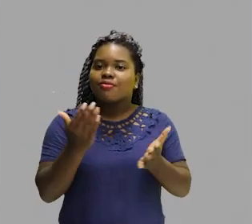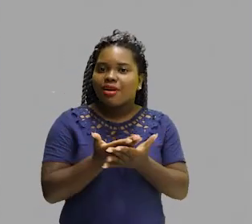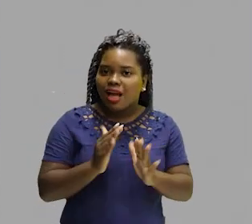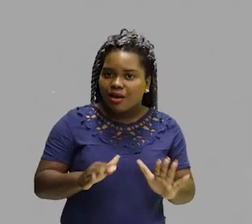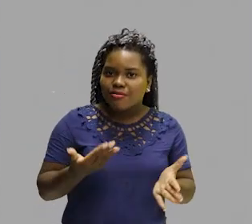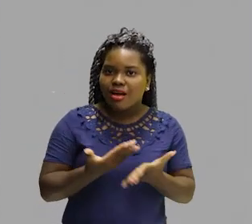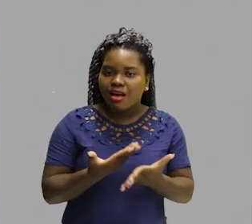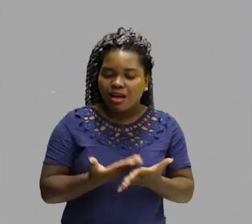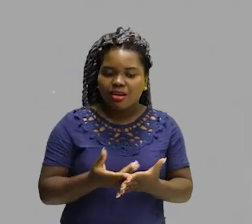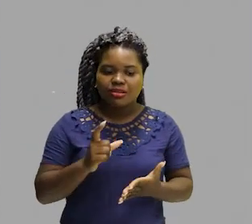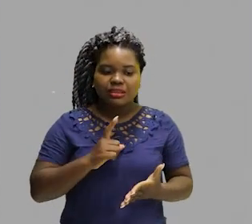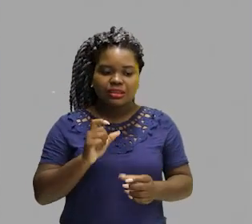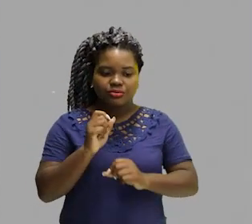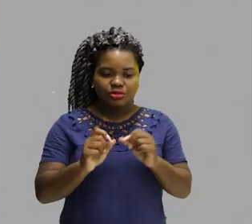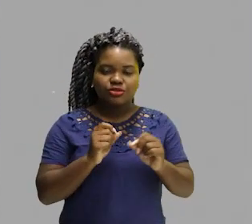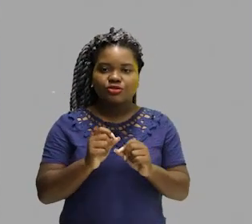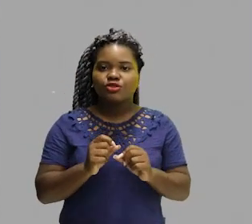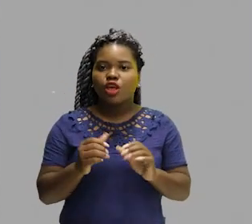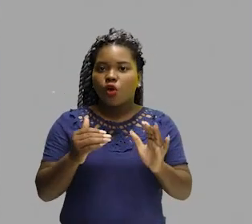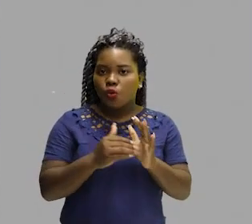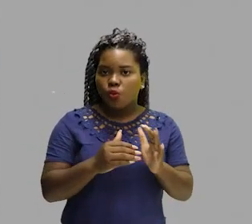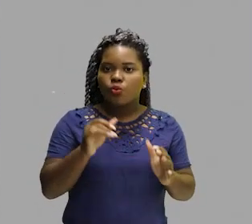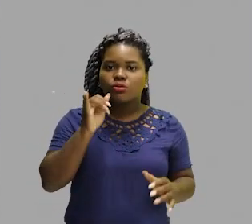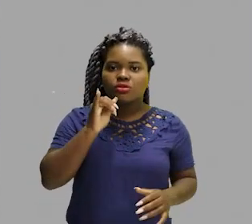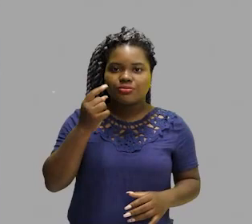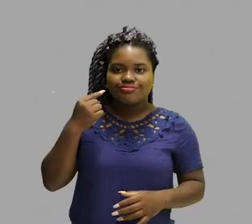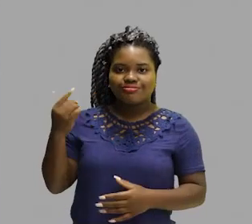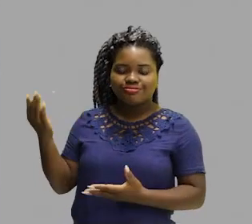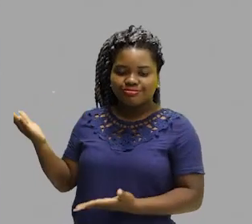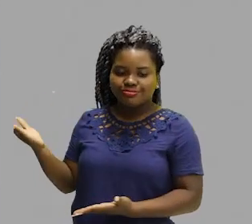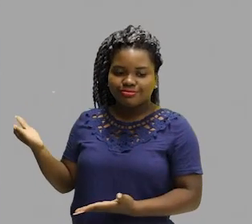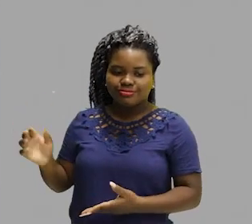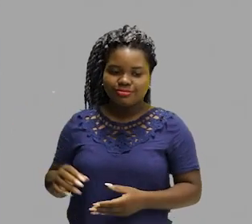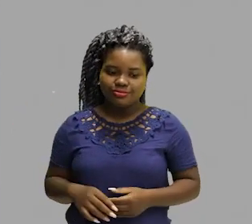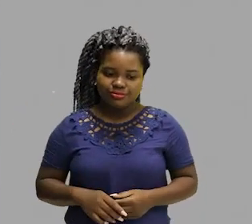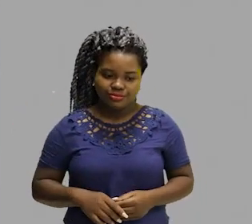versos, Virgem das